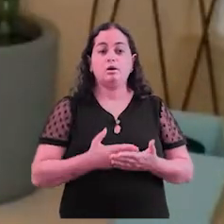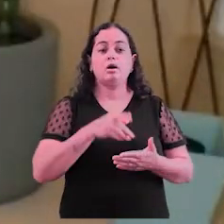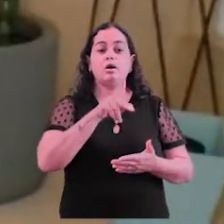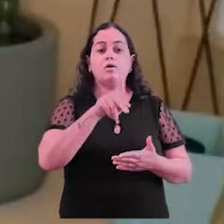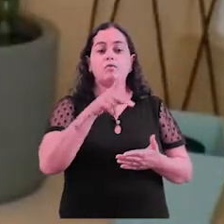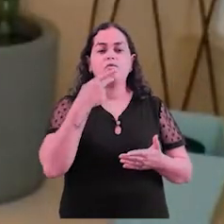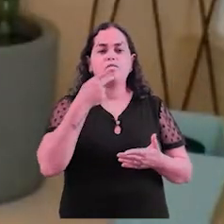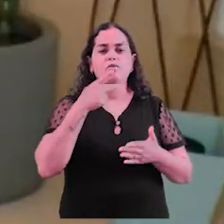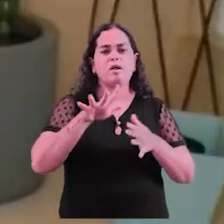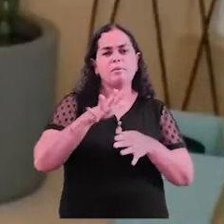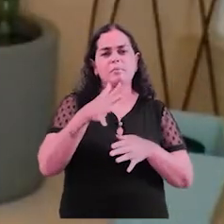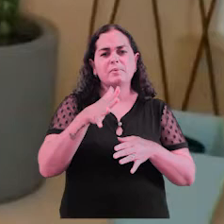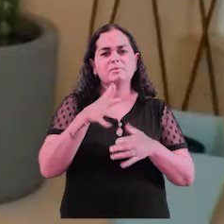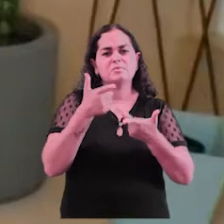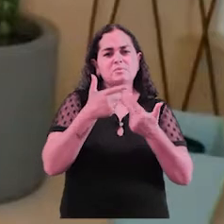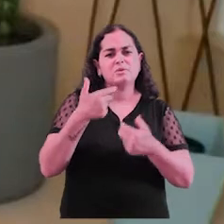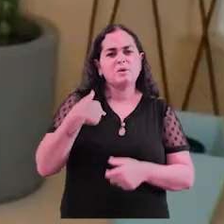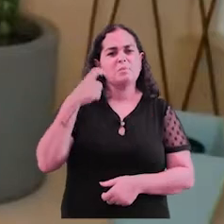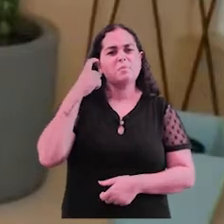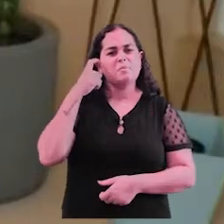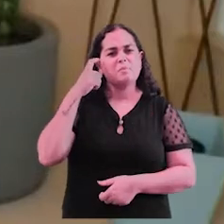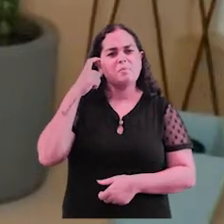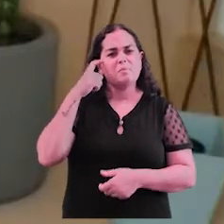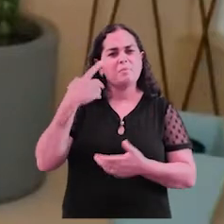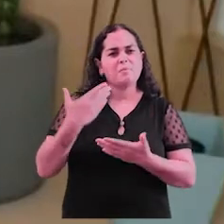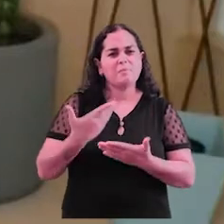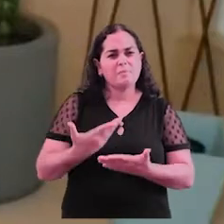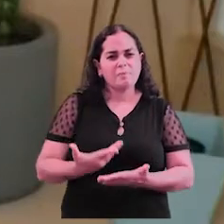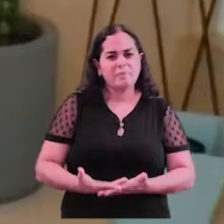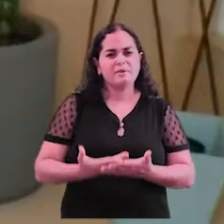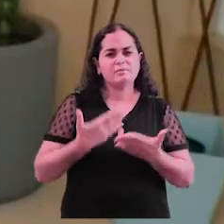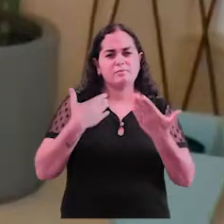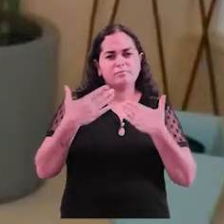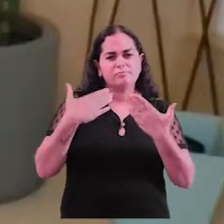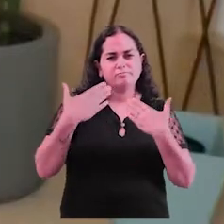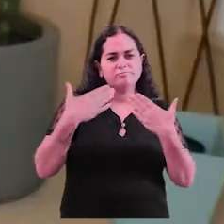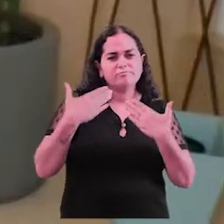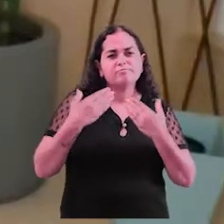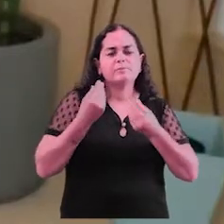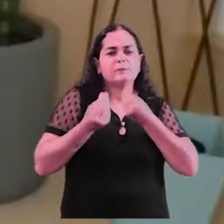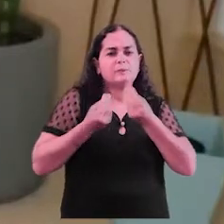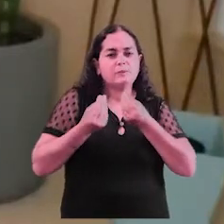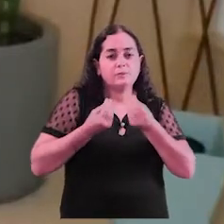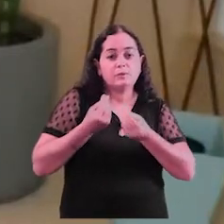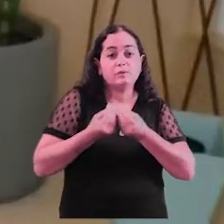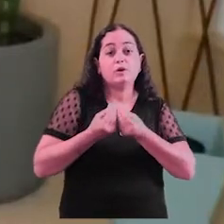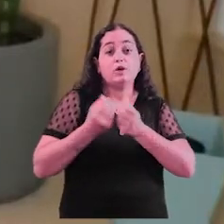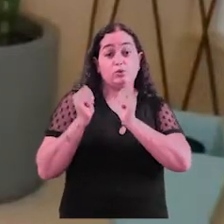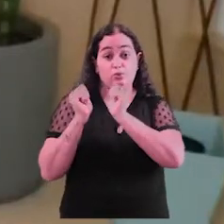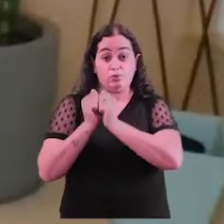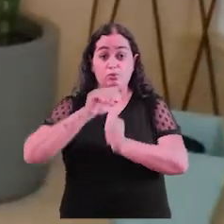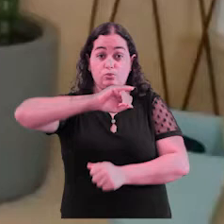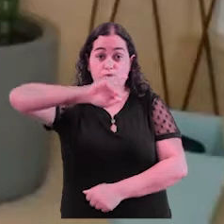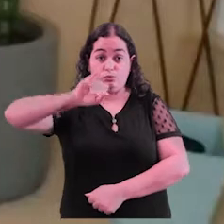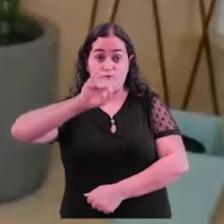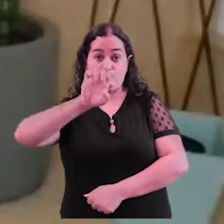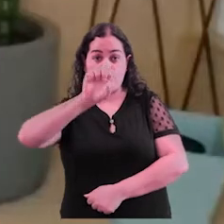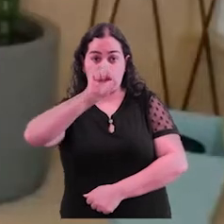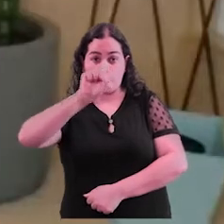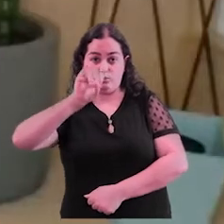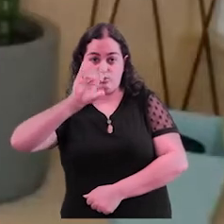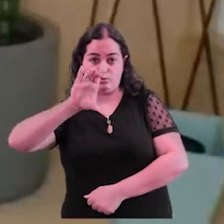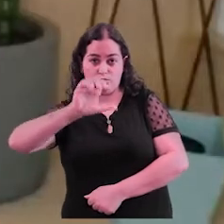dizer mais ou menos como é que eu pensei para conduzir essa nossa conversa, em acordo aqui com a Jéssica. Eu só